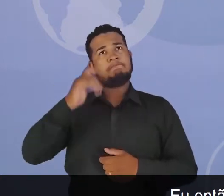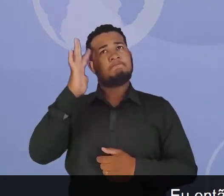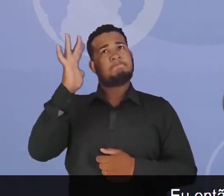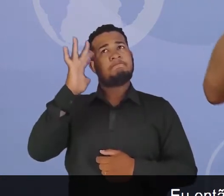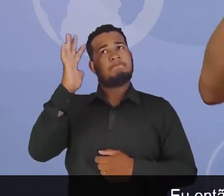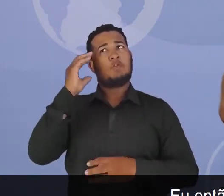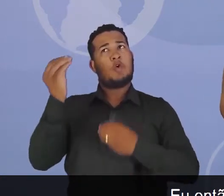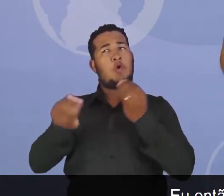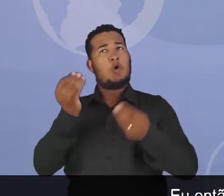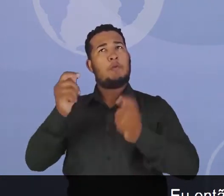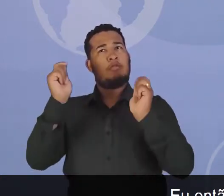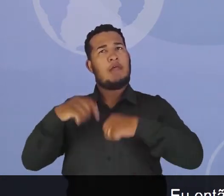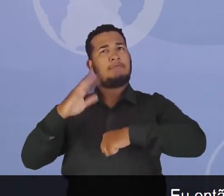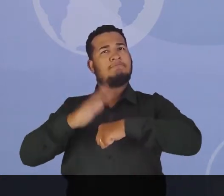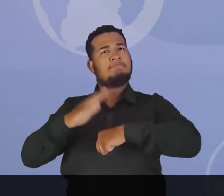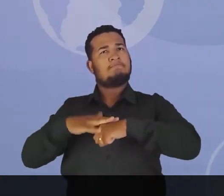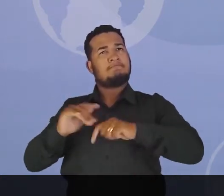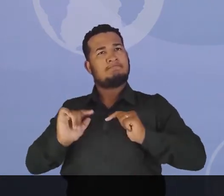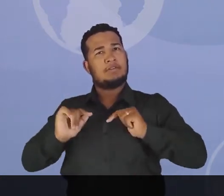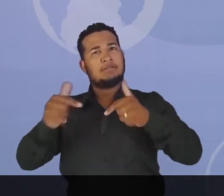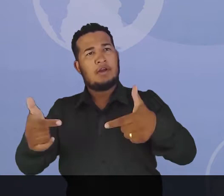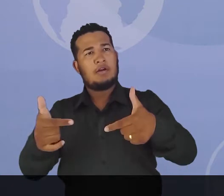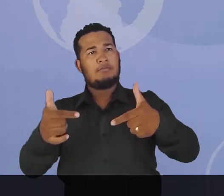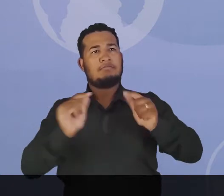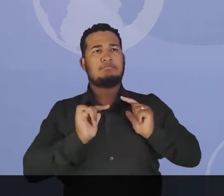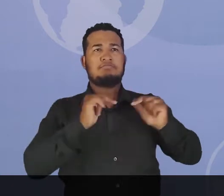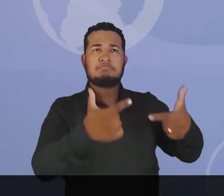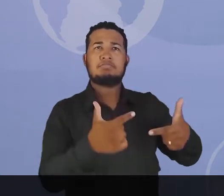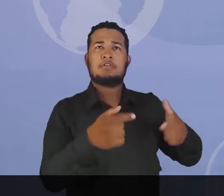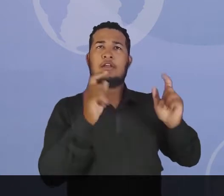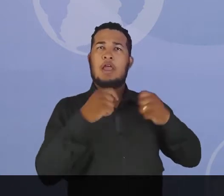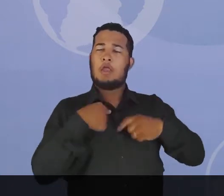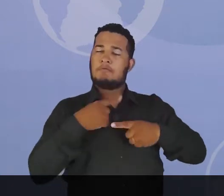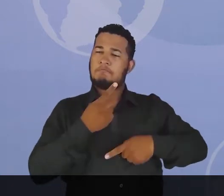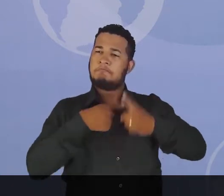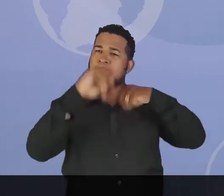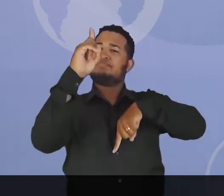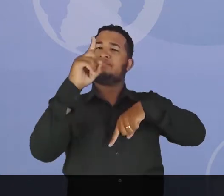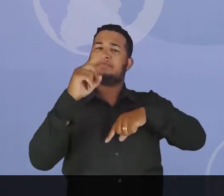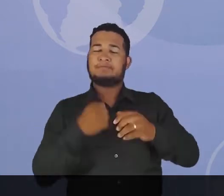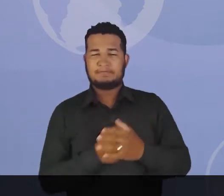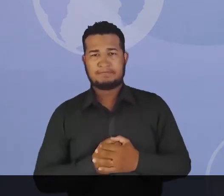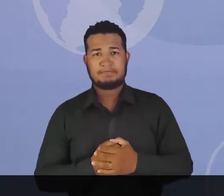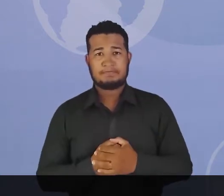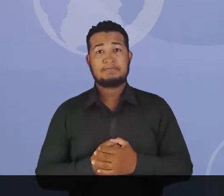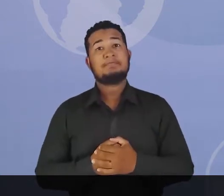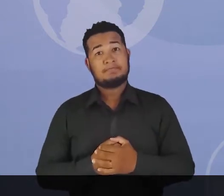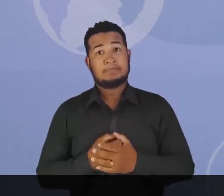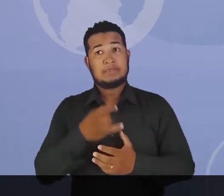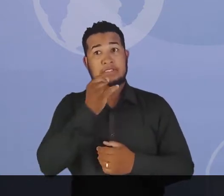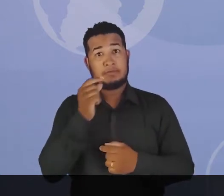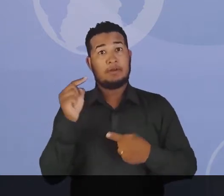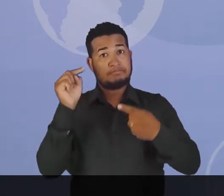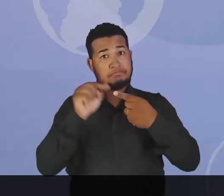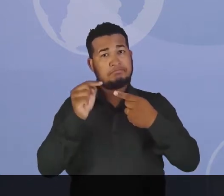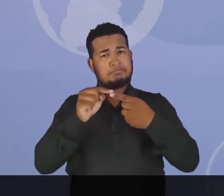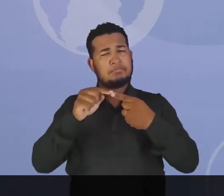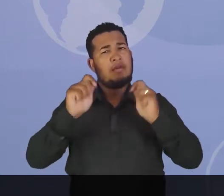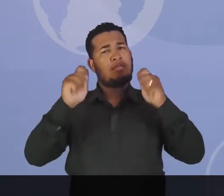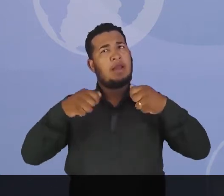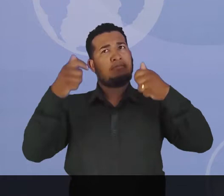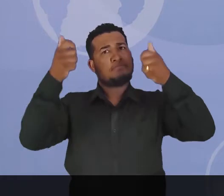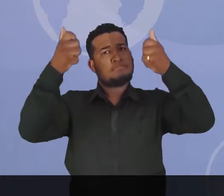minhas ações permitem o meu desenvolvimento enquanto ser humano. E aqui a gente pode pensar